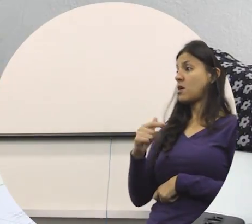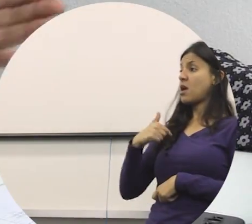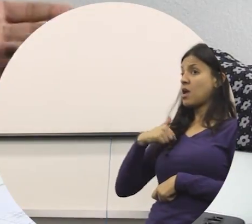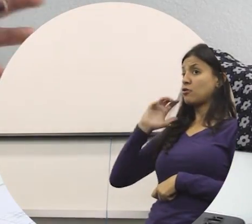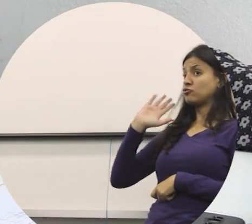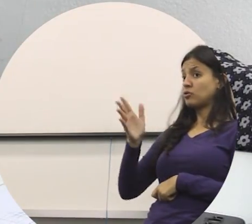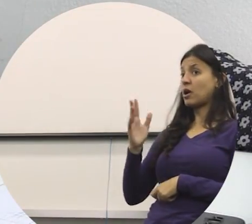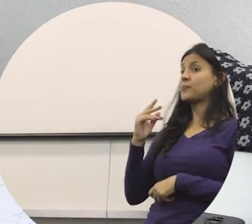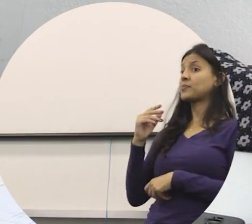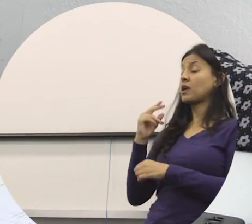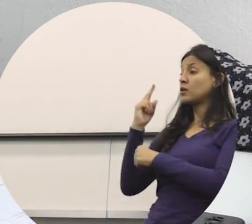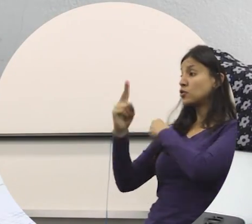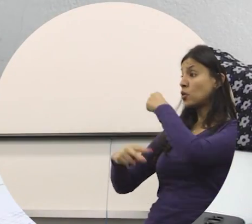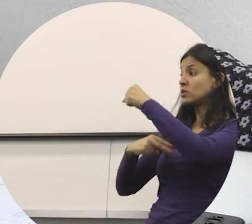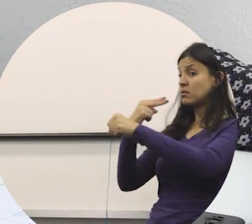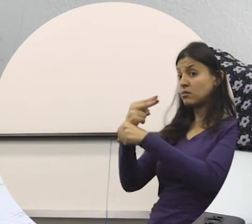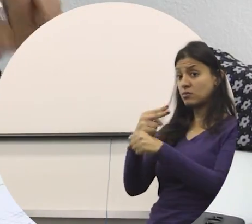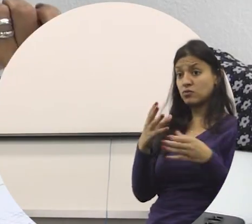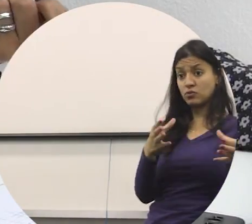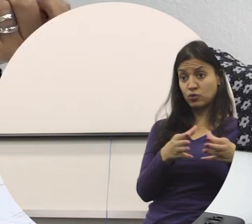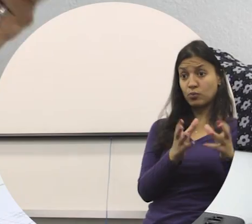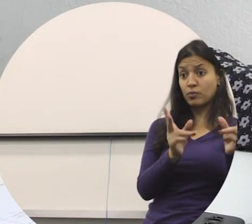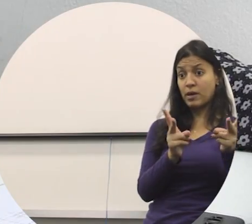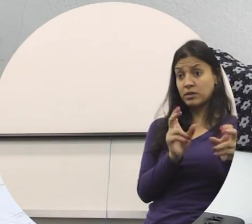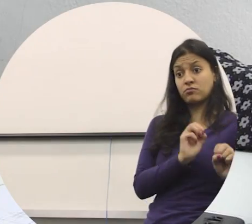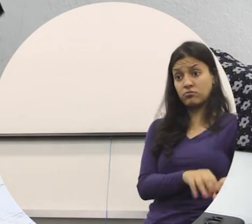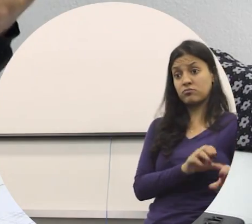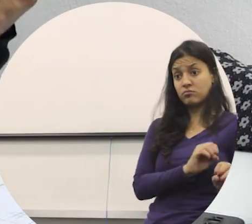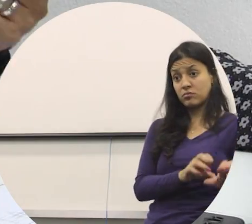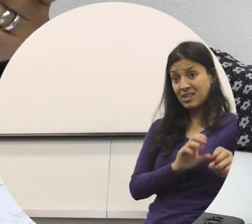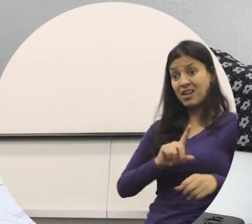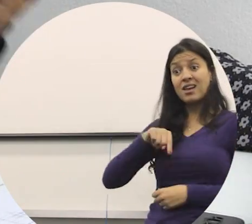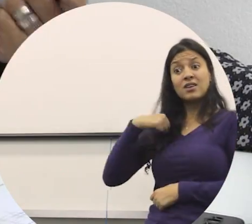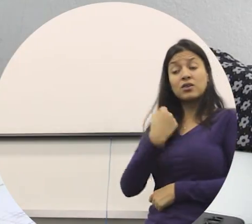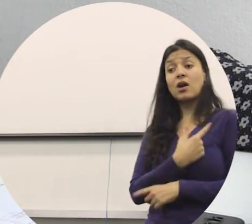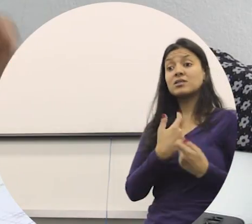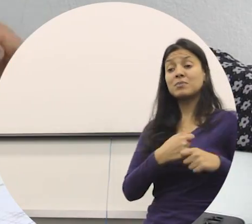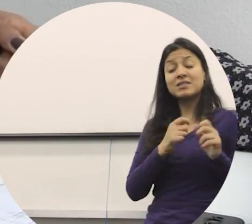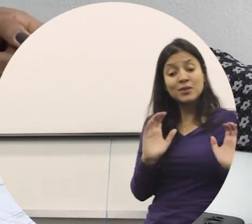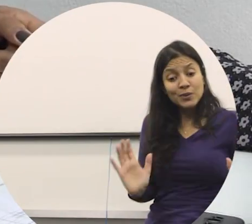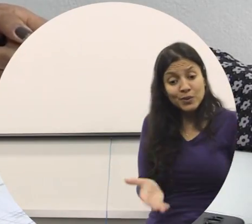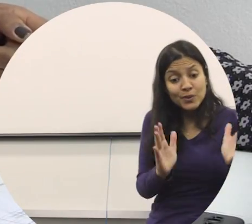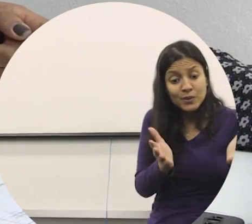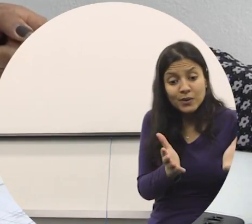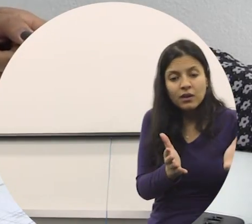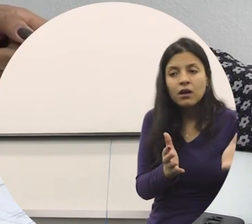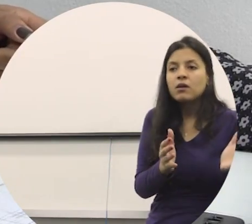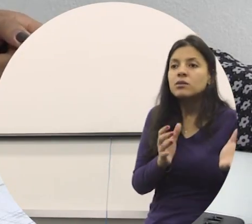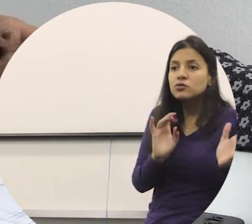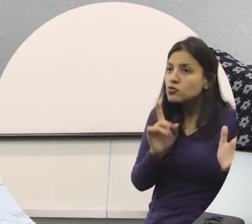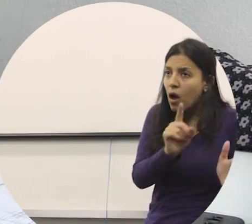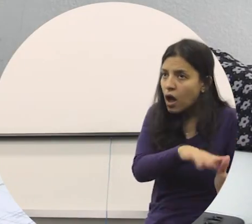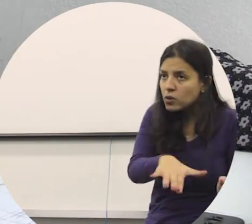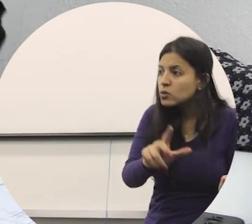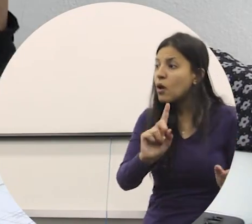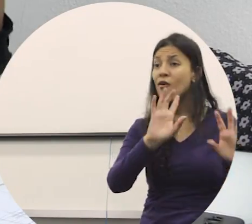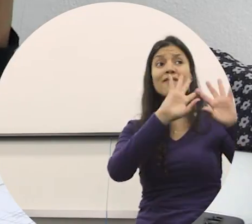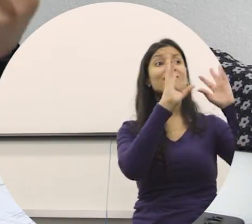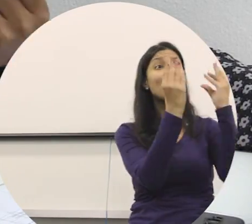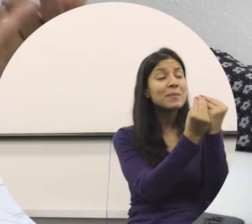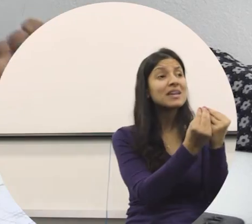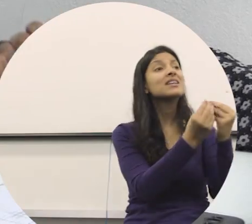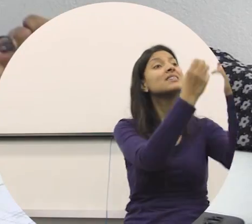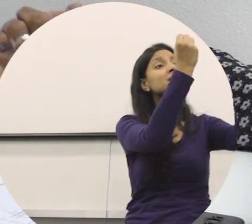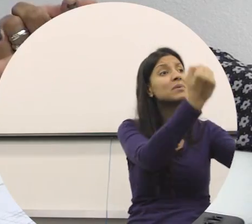anos seguidos com a mesma turma e o investimento que nós temos que fazer para que a família acredite naquela criança, que ela entenda